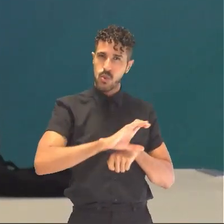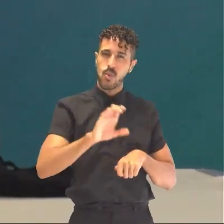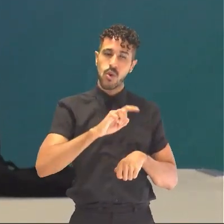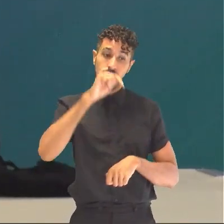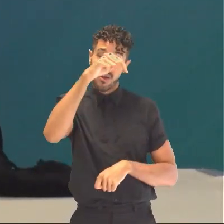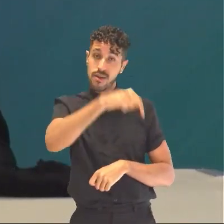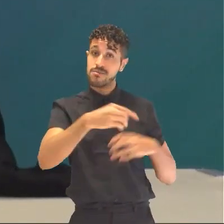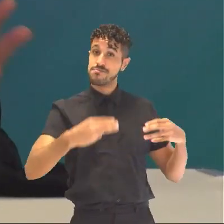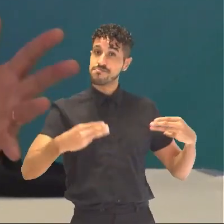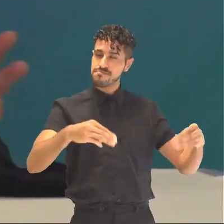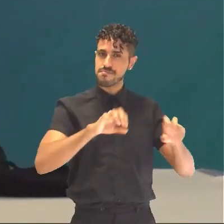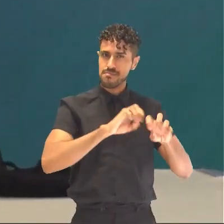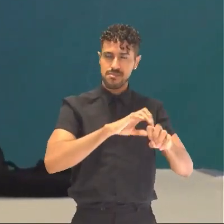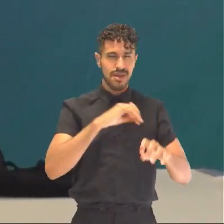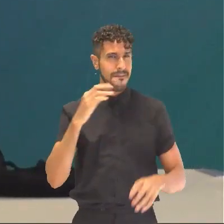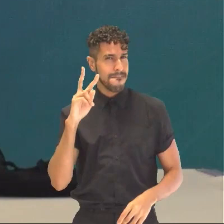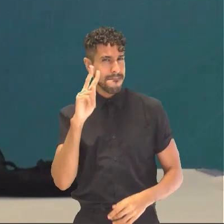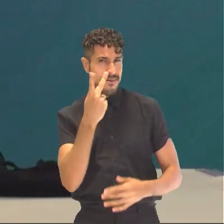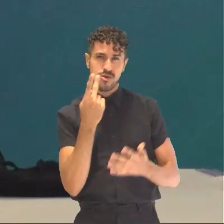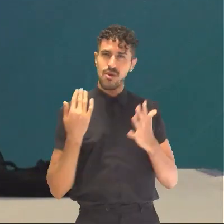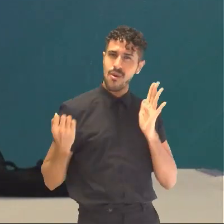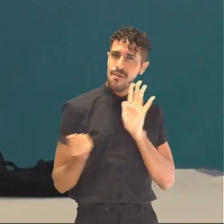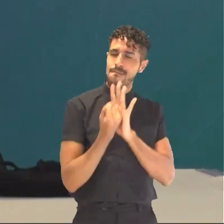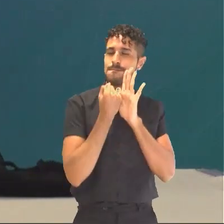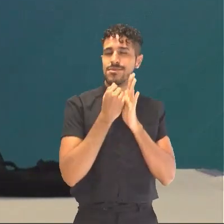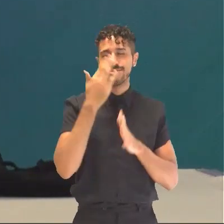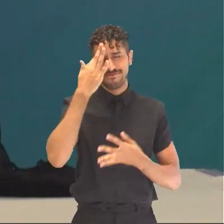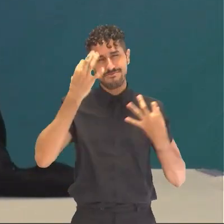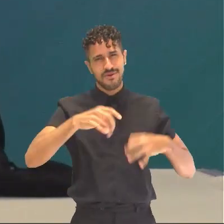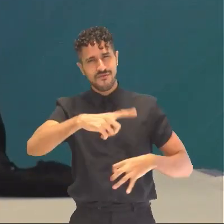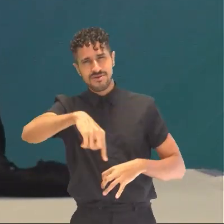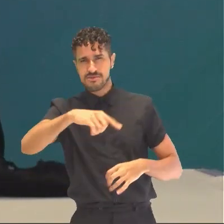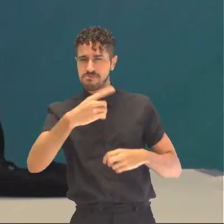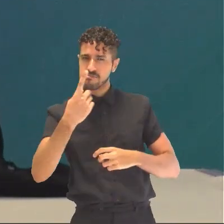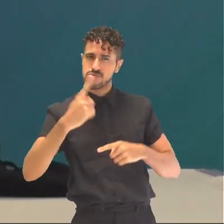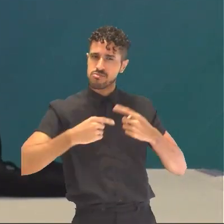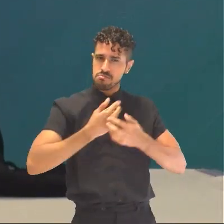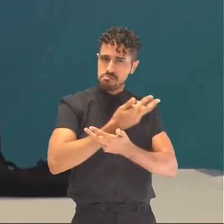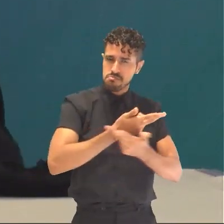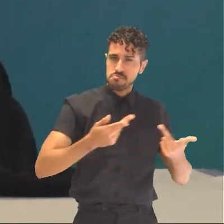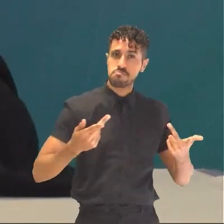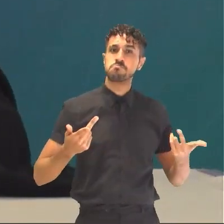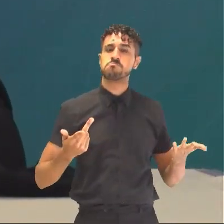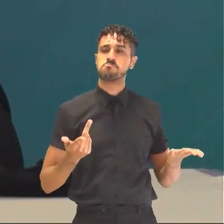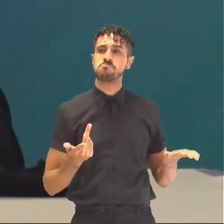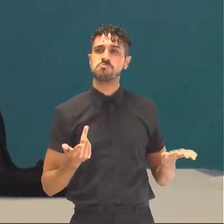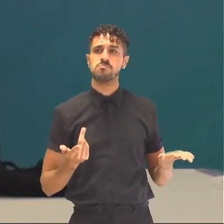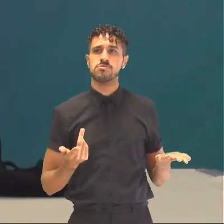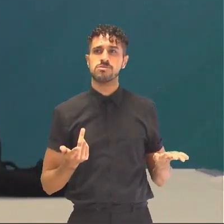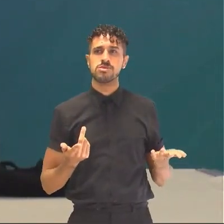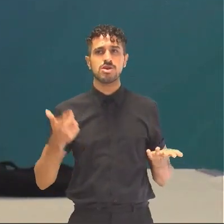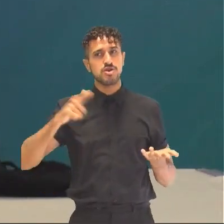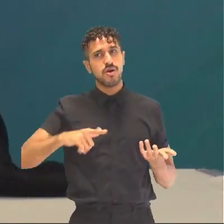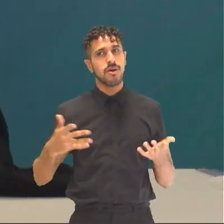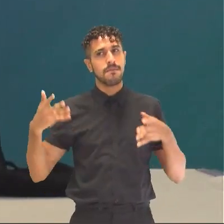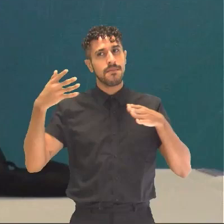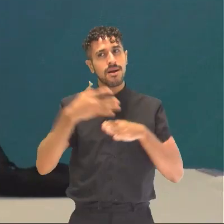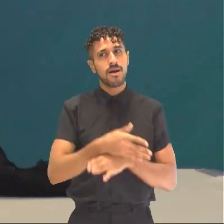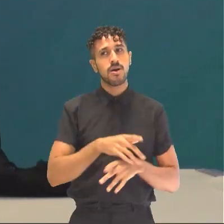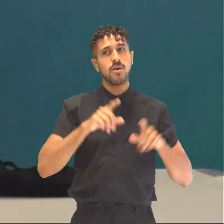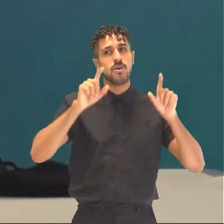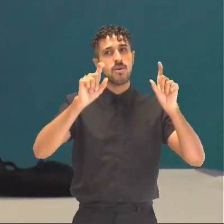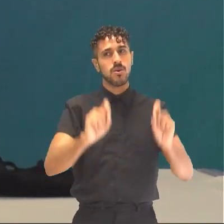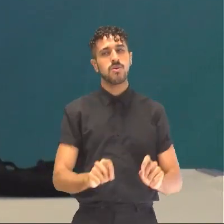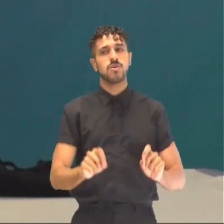aqui do Ministério da Educação, na história do Ministério da Educação. Então, realmente, vocês estão com grandes entregas, eu fico feliz de fazer parte, e de mais uma agora que a gente está fazendo parte,